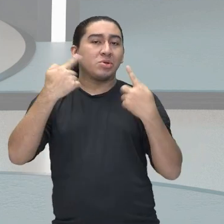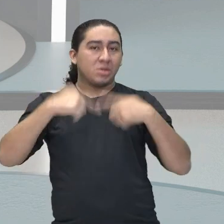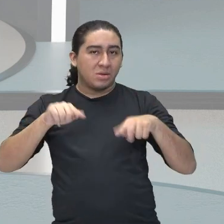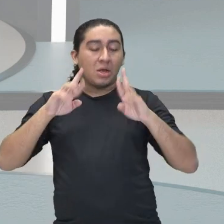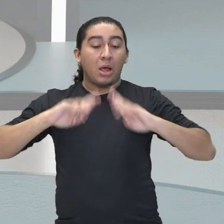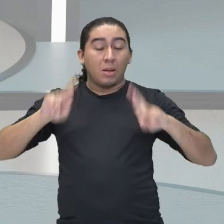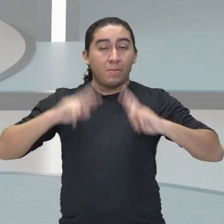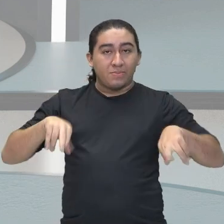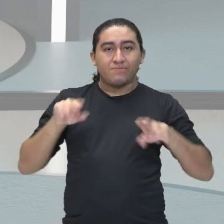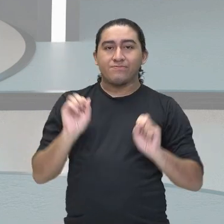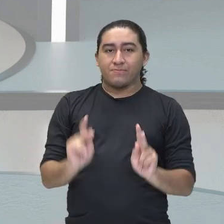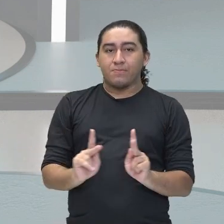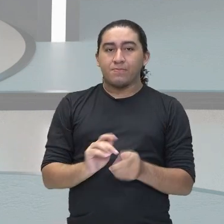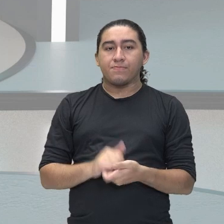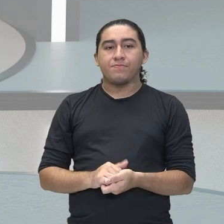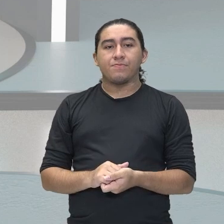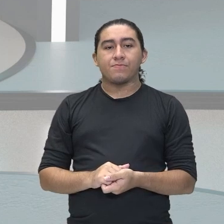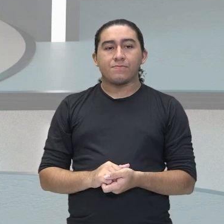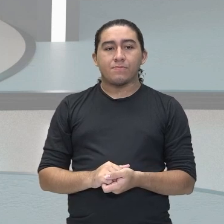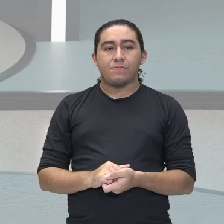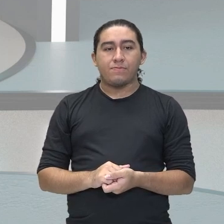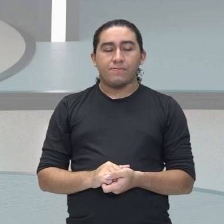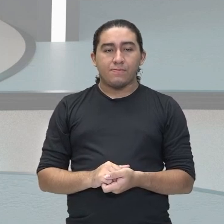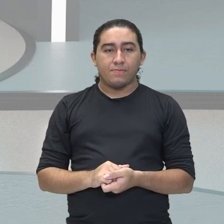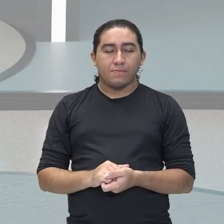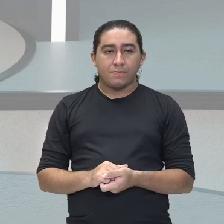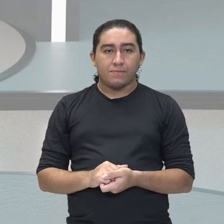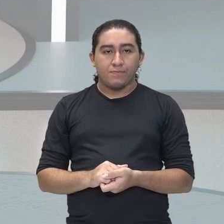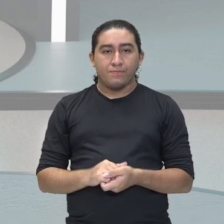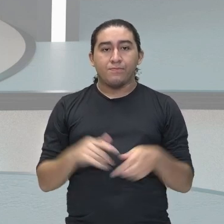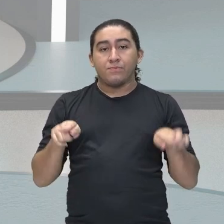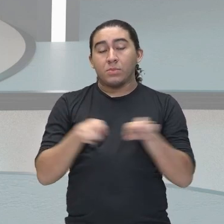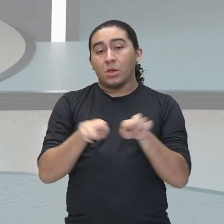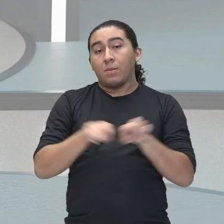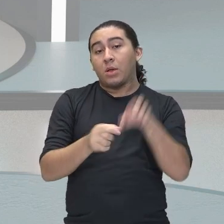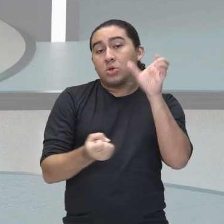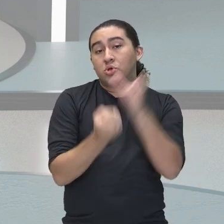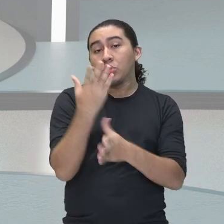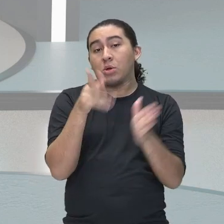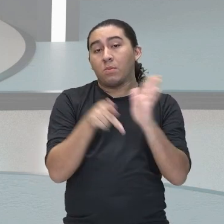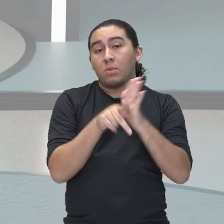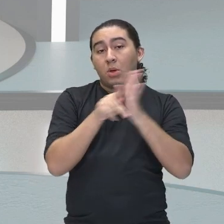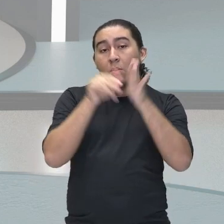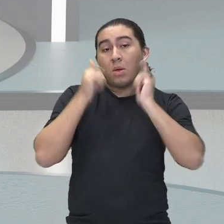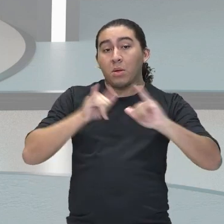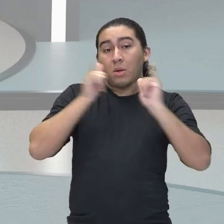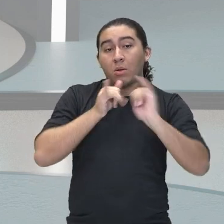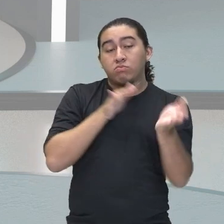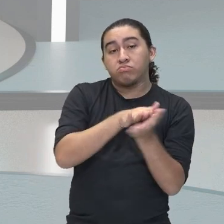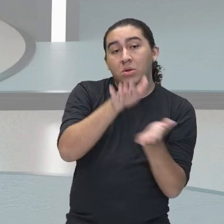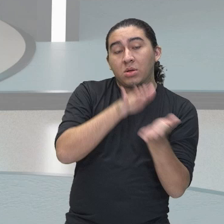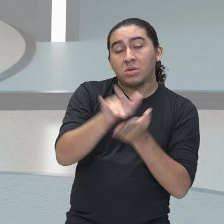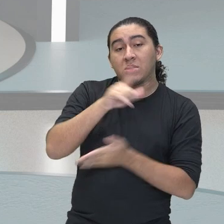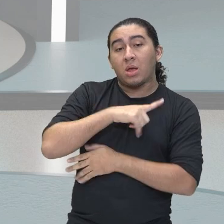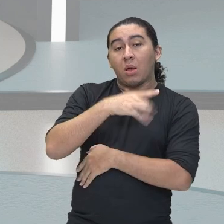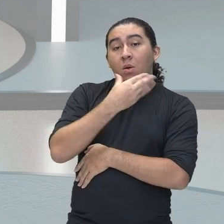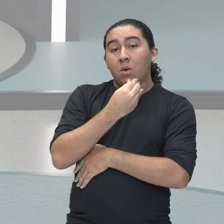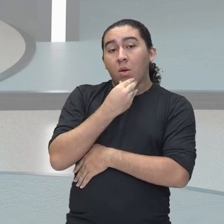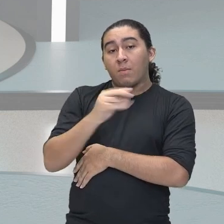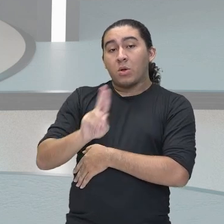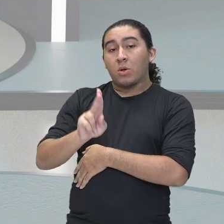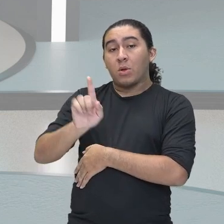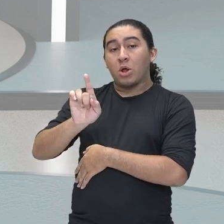certo? E tem mais. A invenção da imprensa pelo alemão Gutenberg, como já falamos na